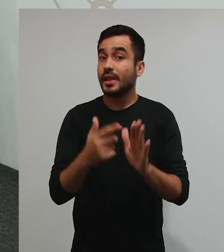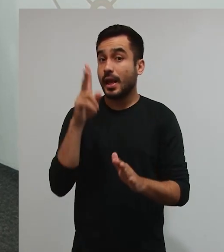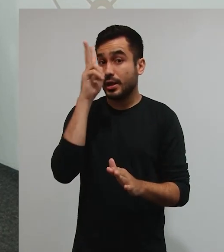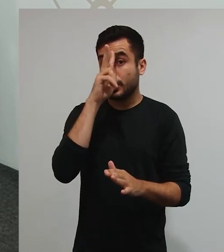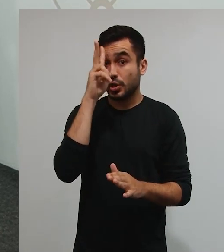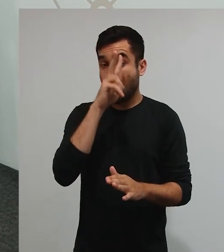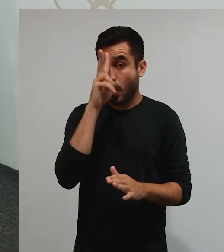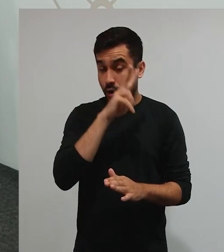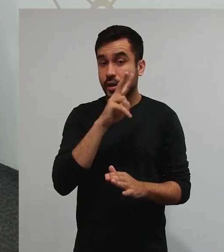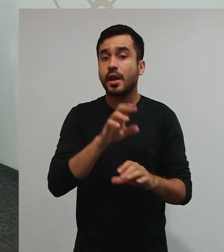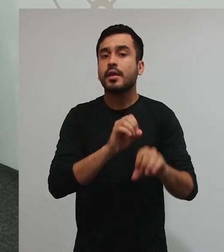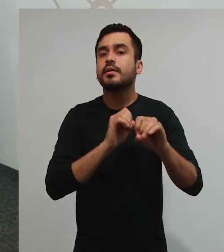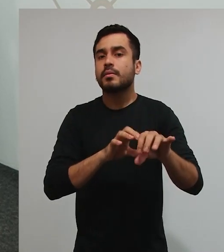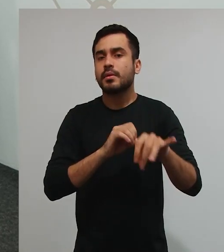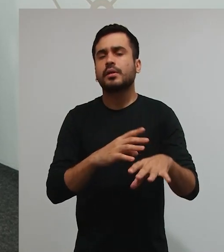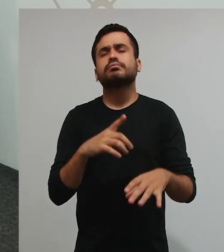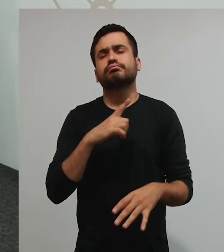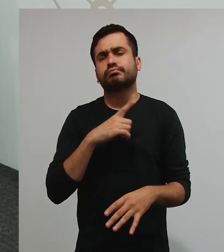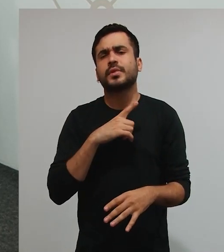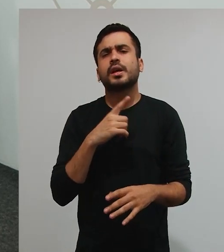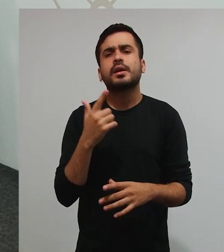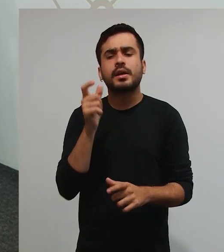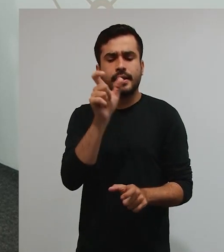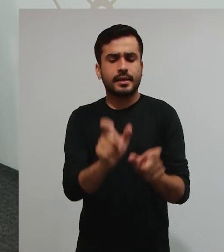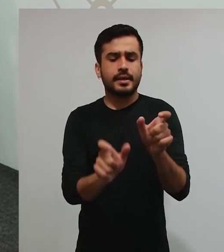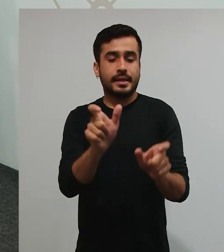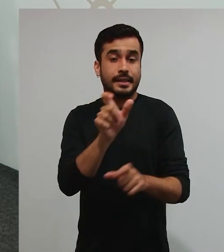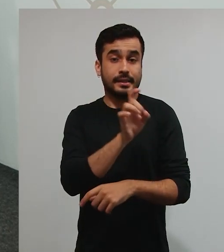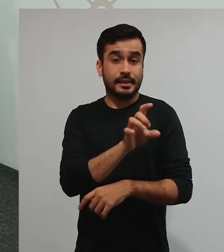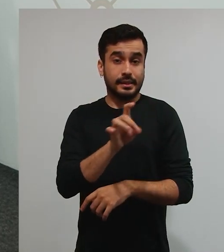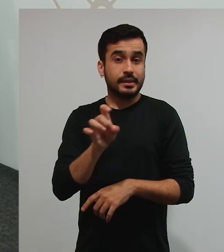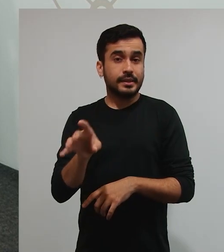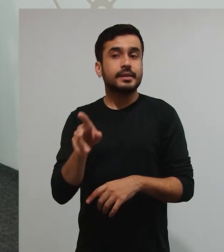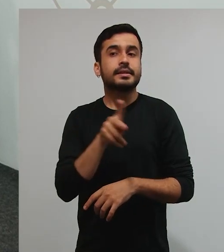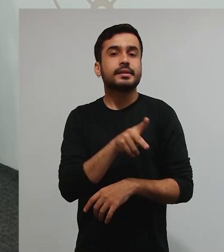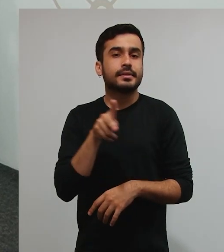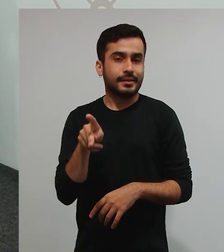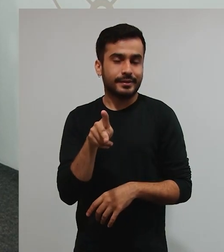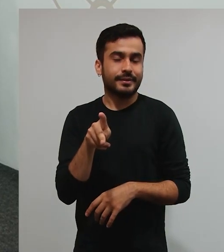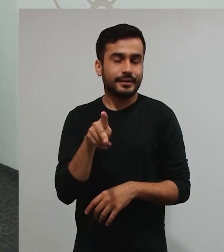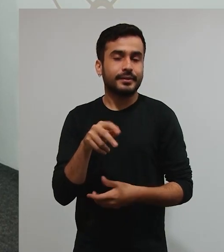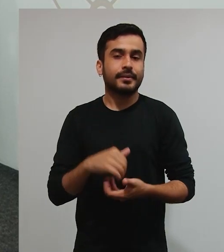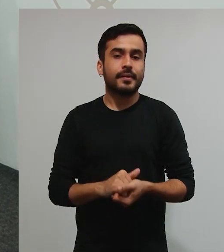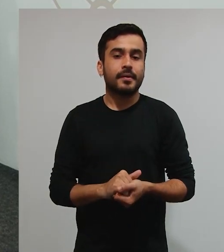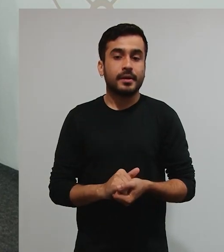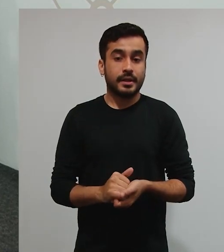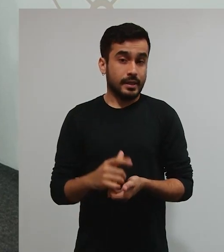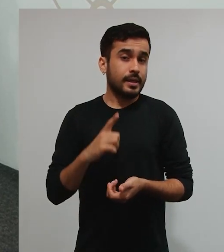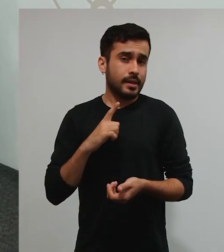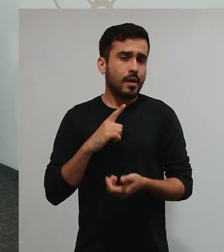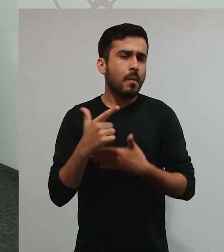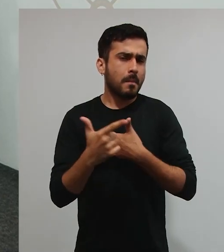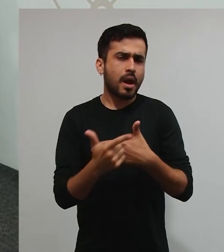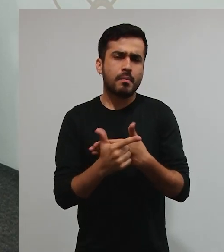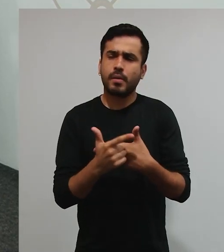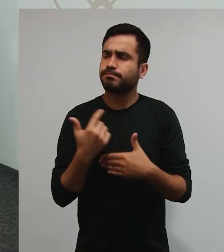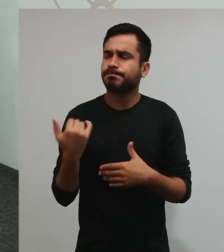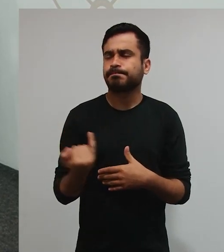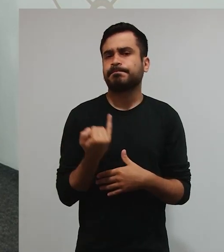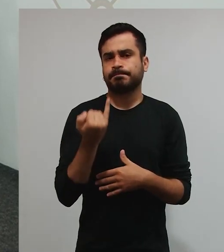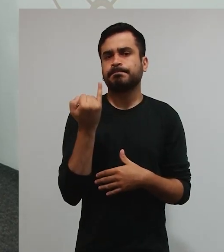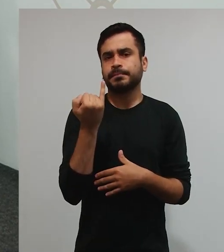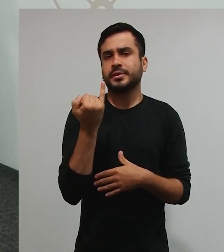na supervisão, na coordenação, na direção, na coordenadoria regional de educação e vem conversar com a gente